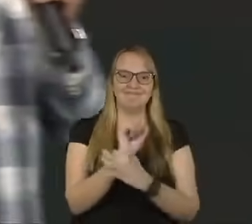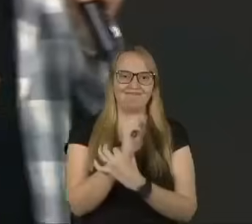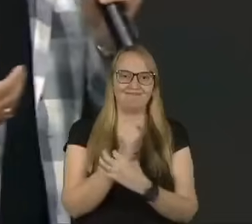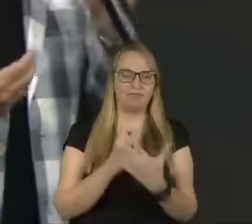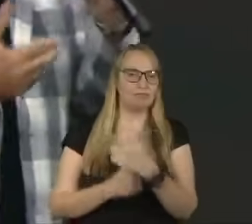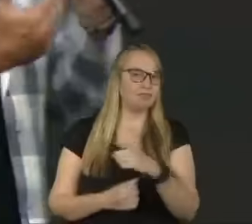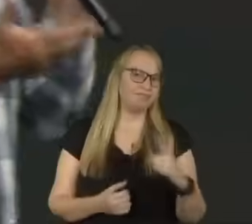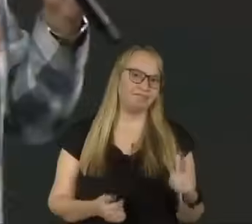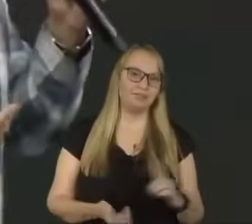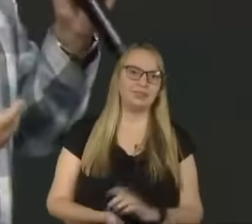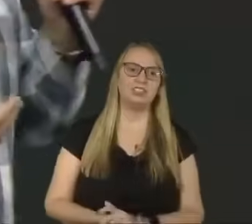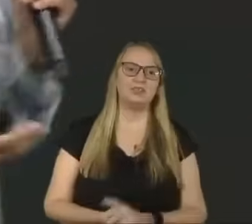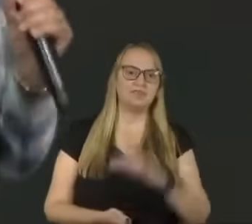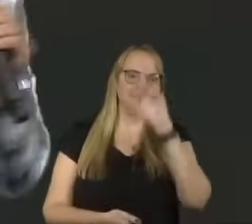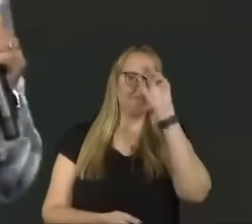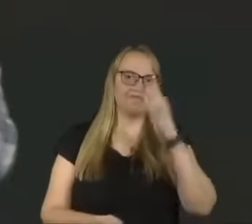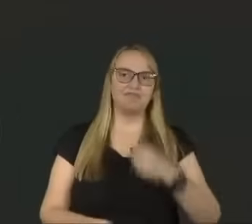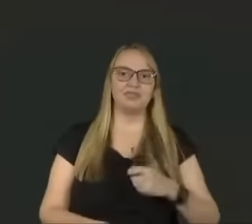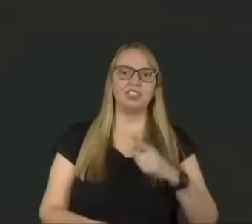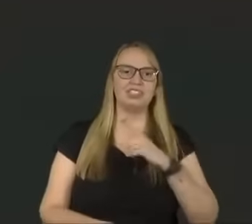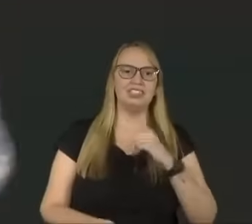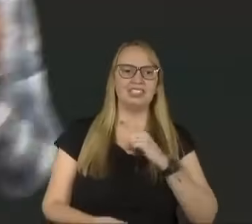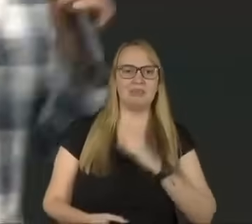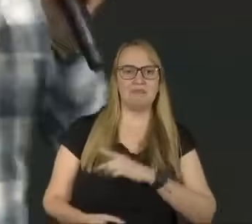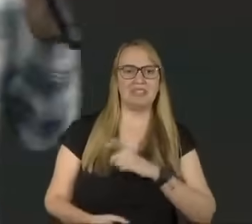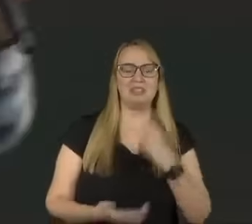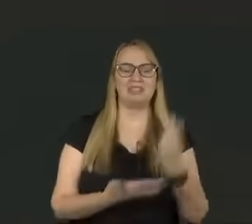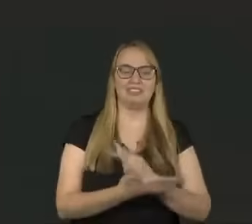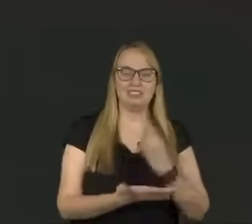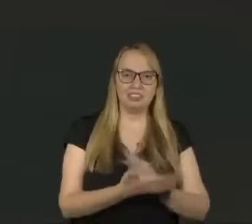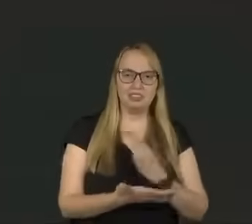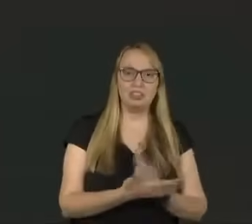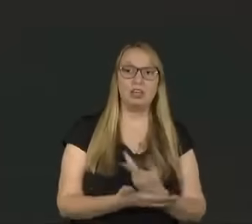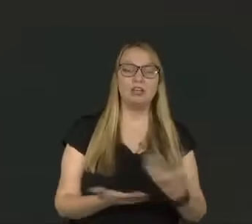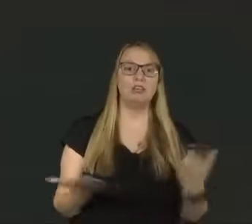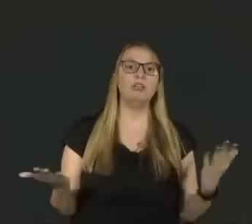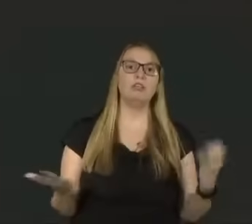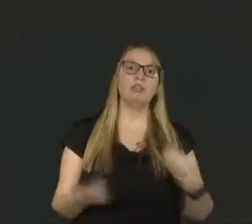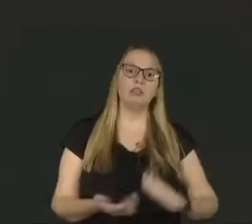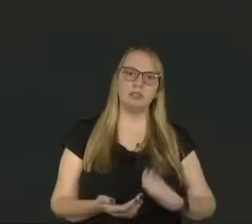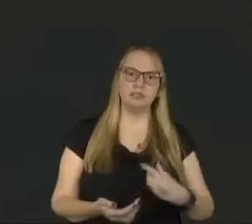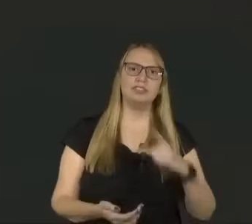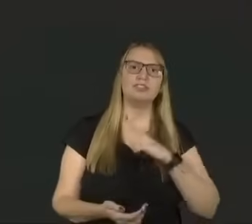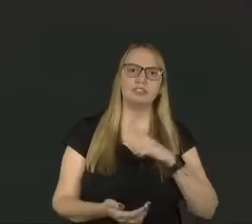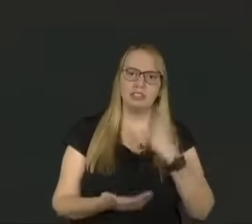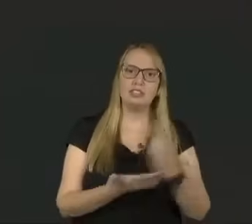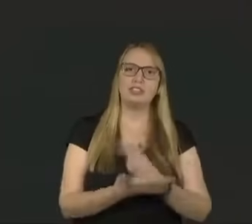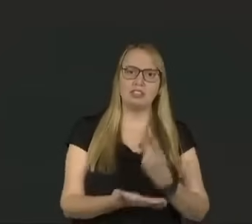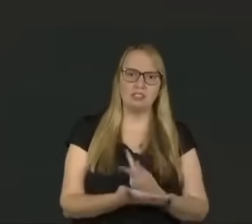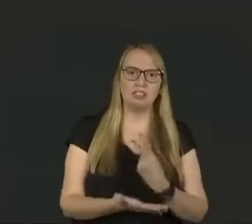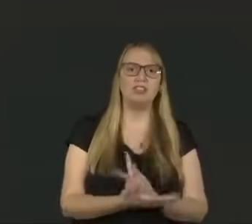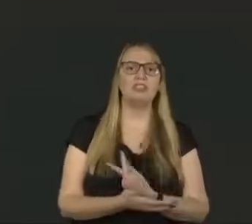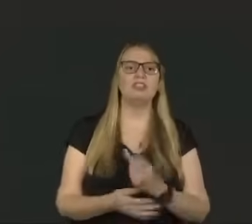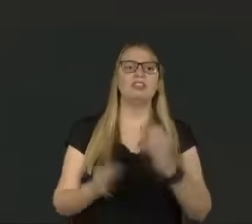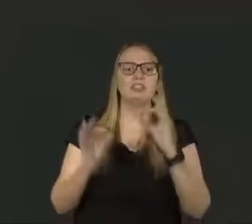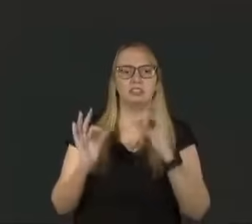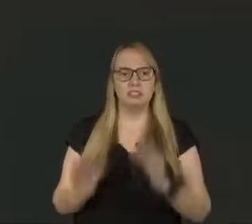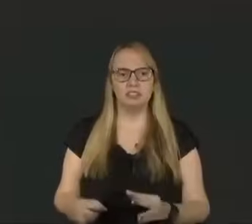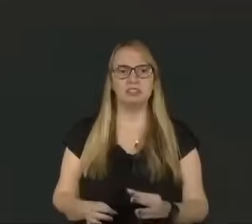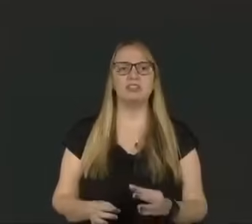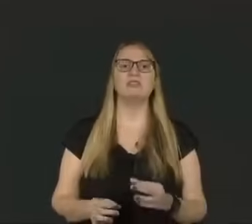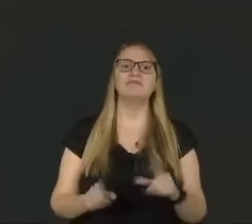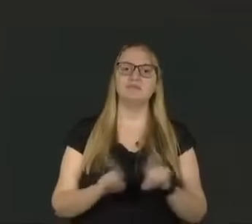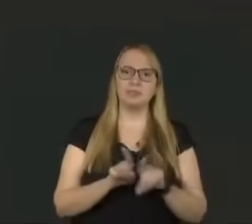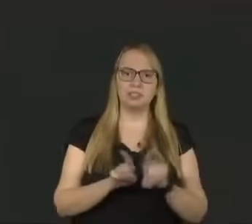decisão sabe elas TM medo de errar Ei meu amigo a vida de erros e acertos tem medo